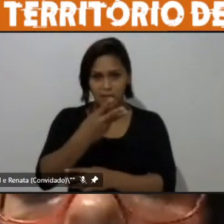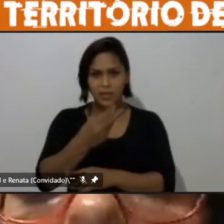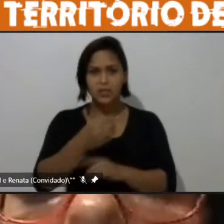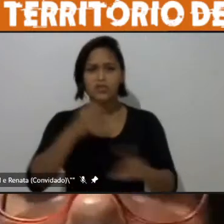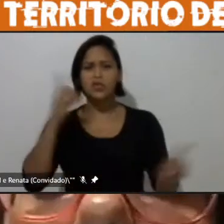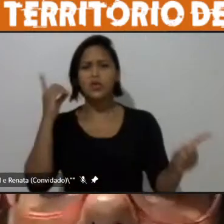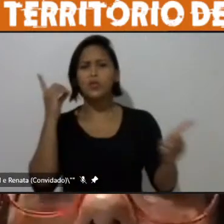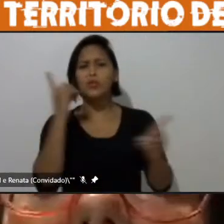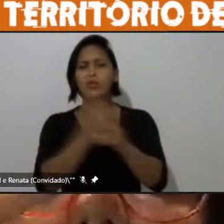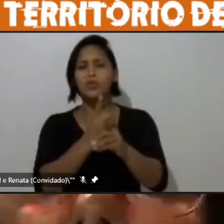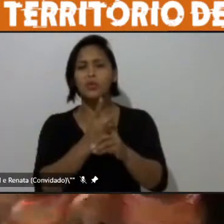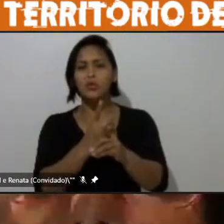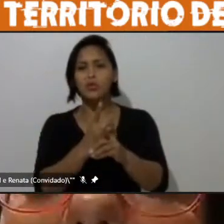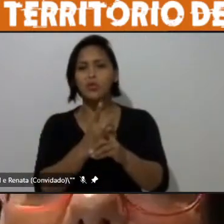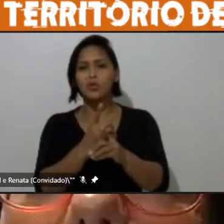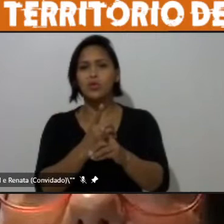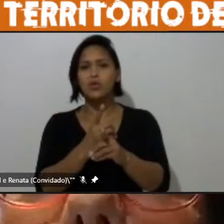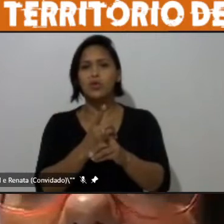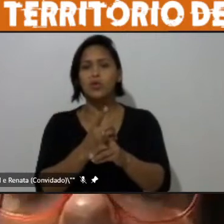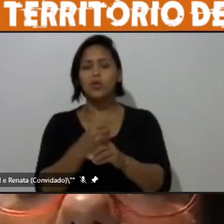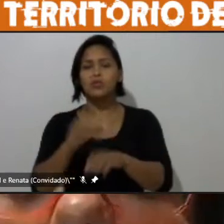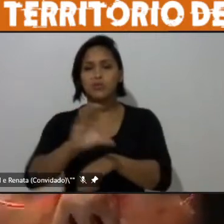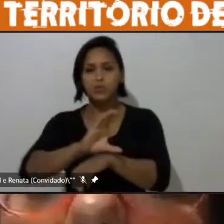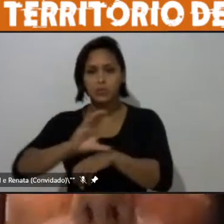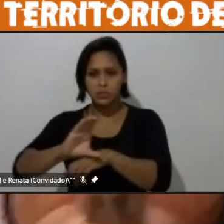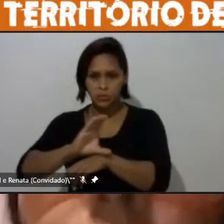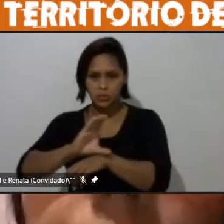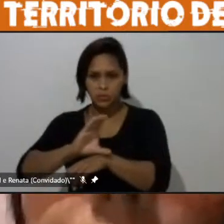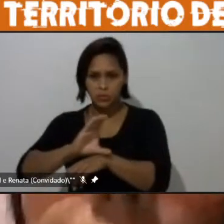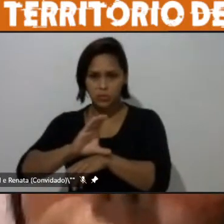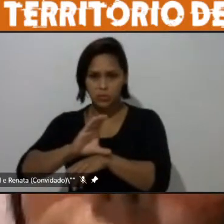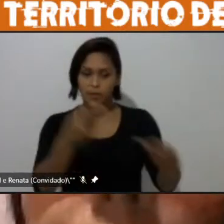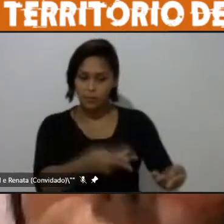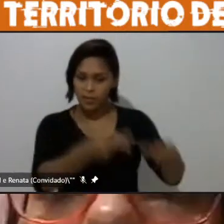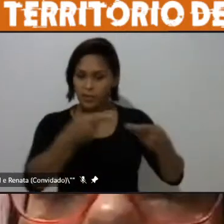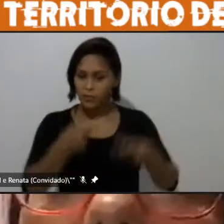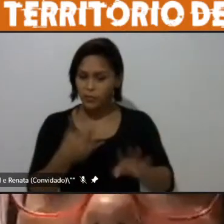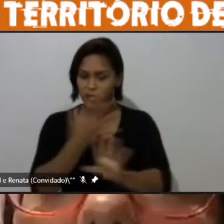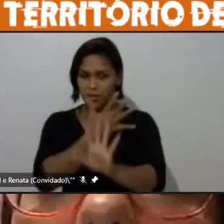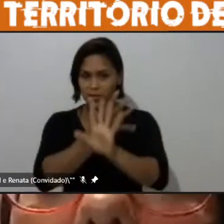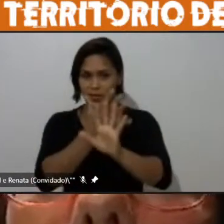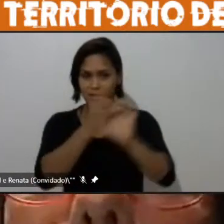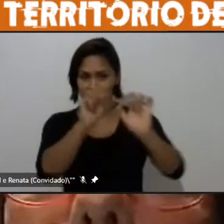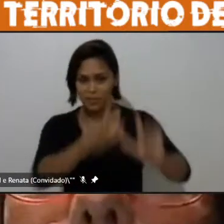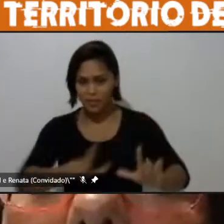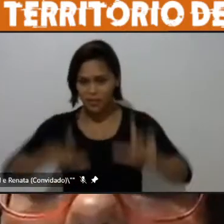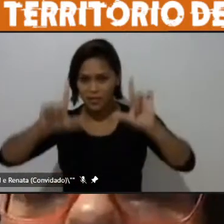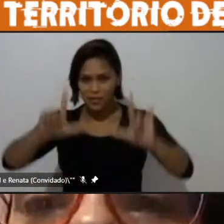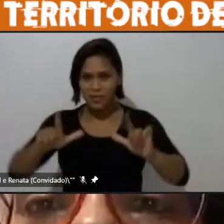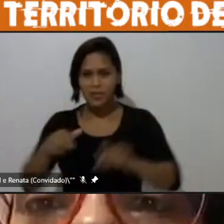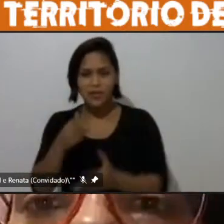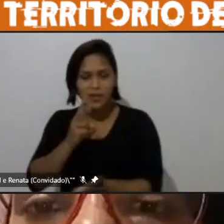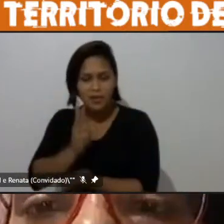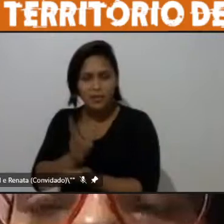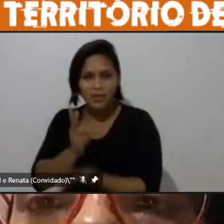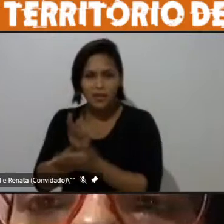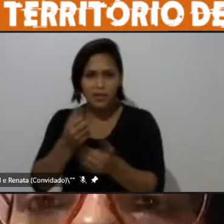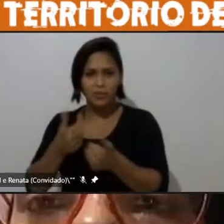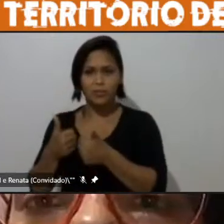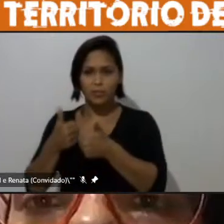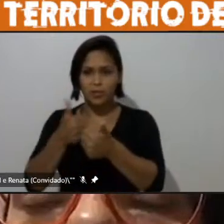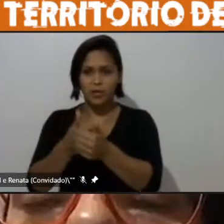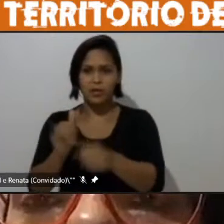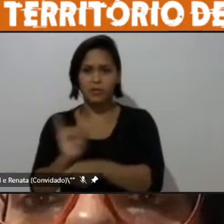terceiro encontro do curso. Bem-vindos aqui quem está na sala, quem está acompanhando